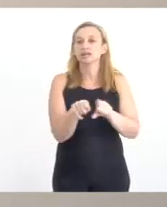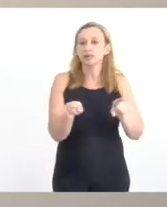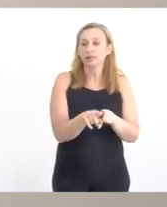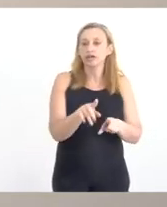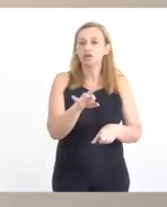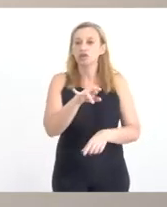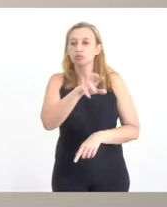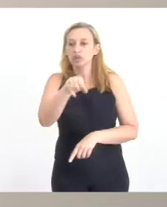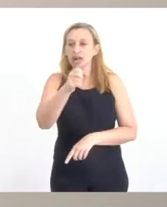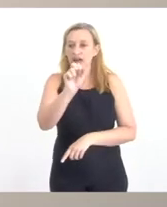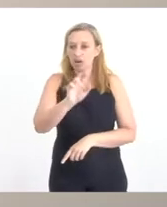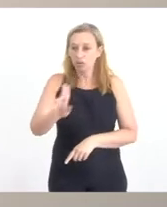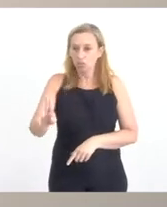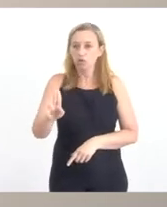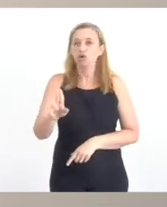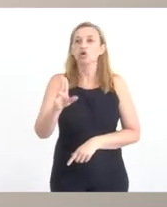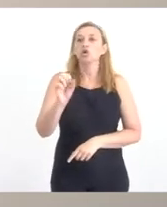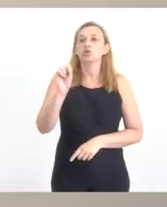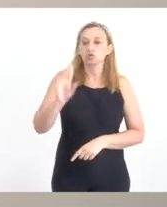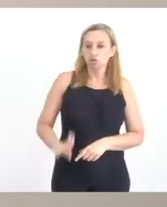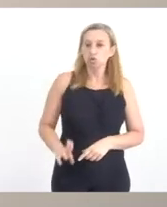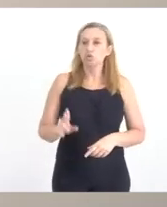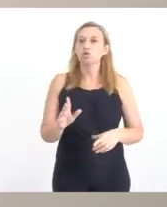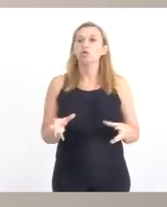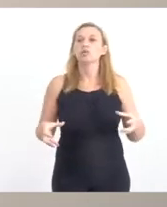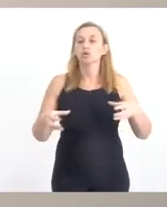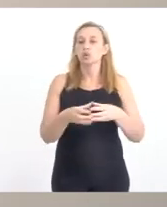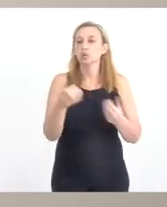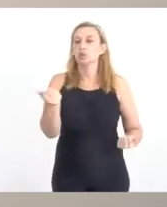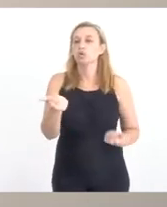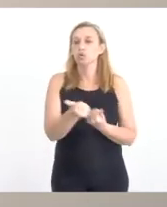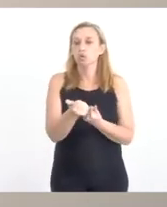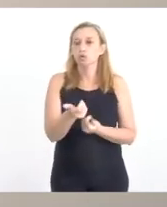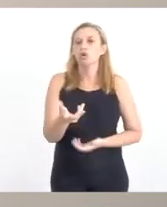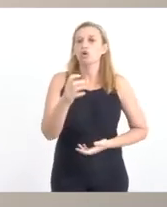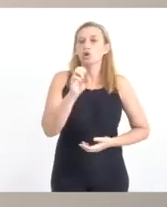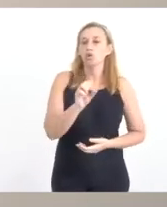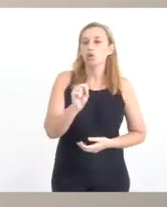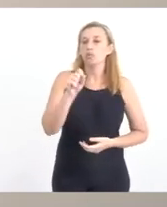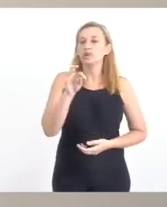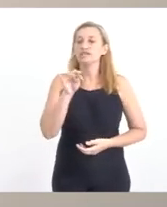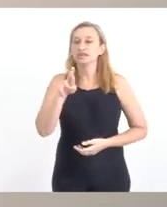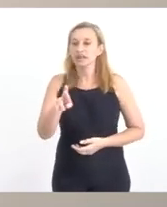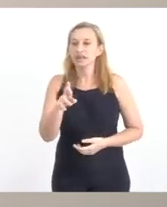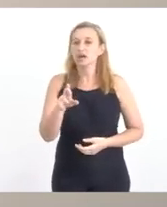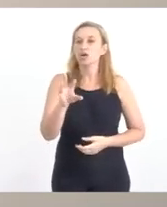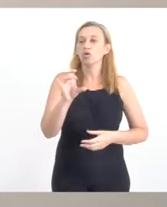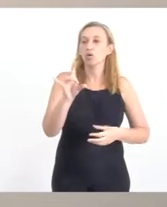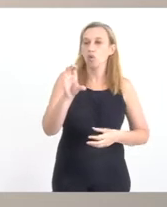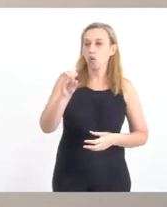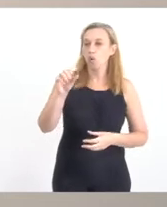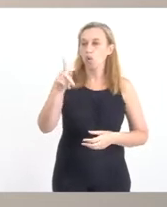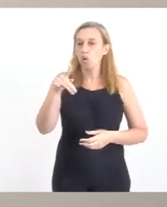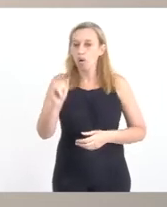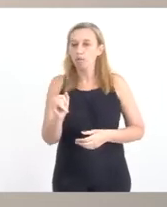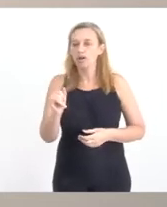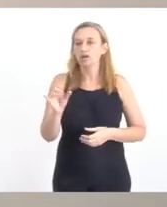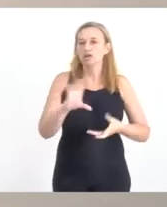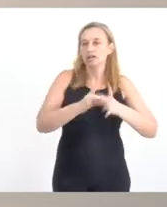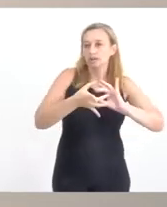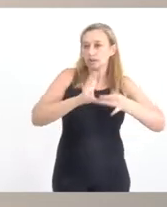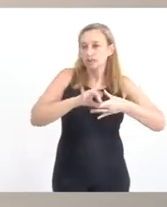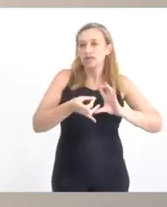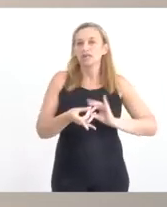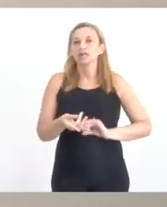também na rede Jubileu Sul é nós fizemos parte dos comitês populares da copa do comitê cópia Olimpíadas discutindo as emoções nessa